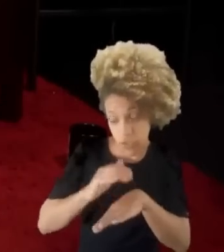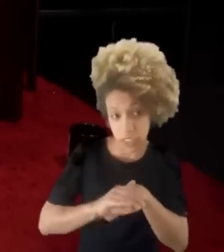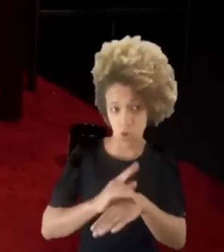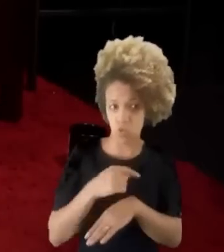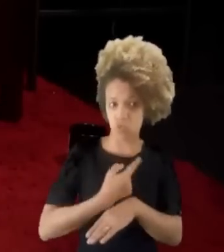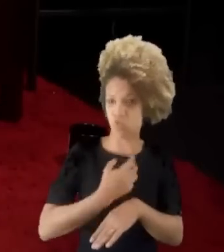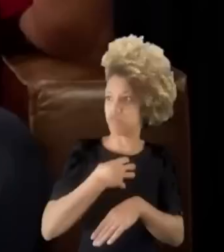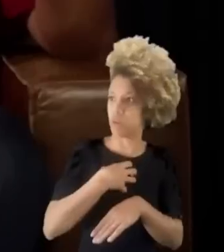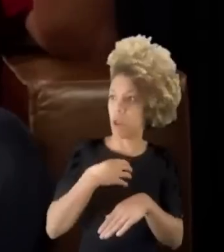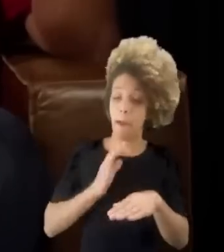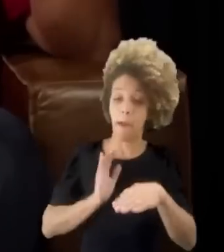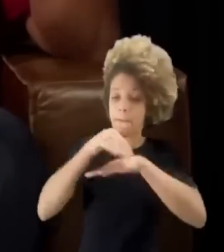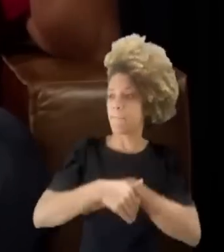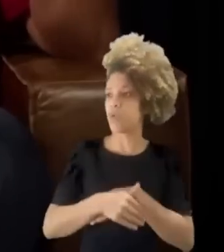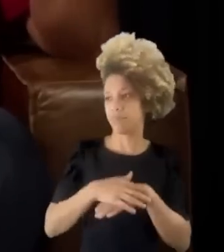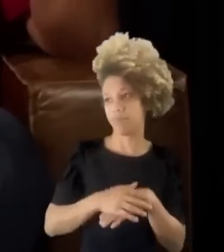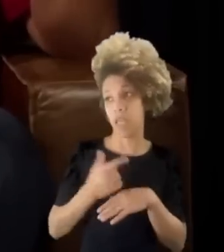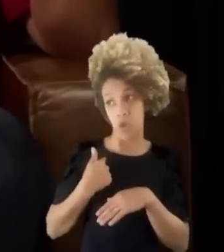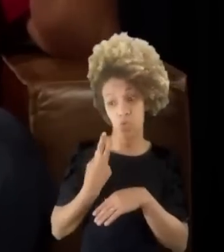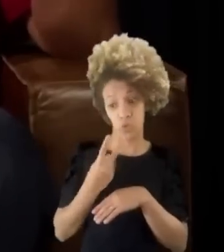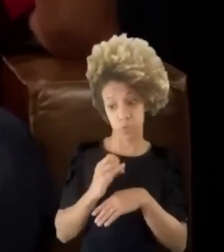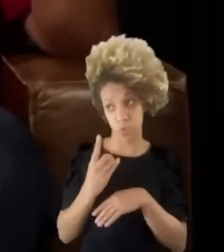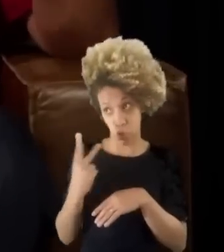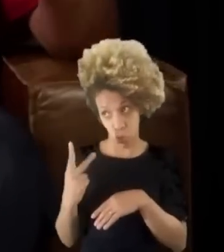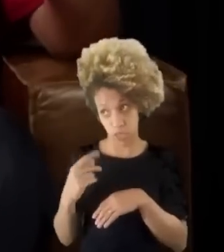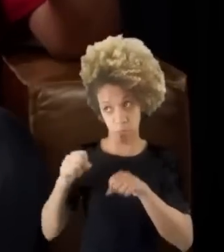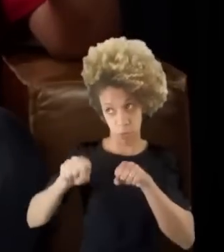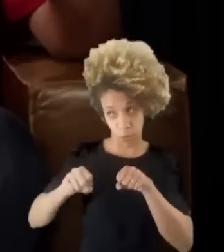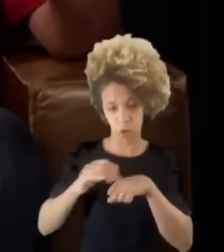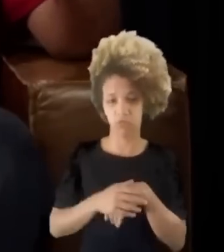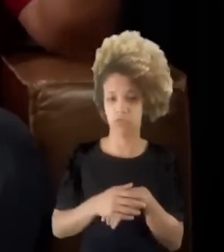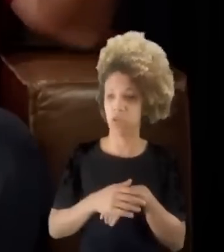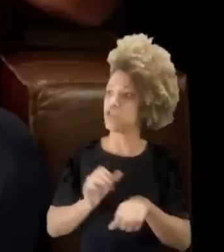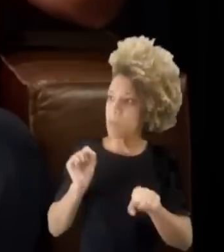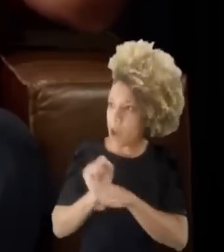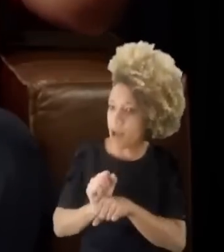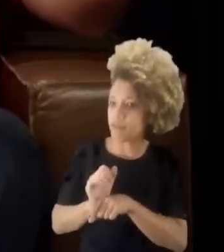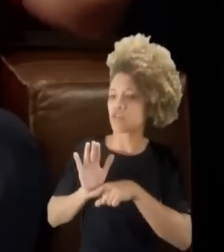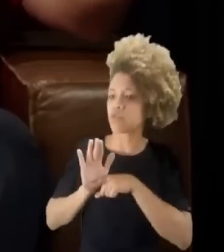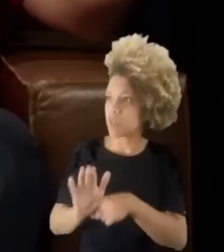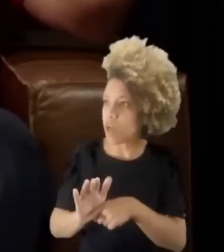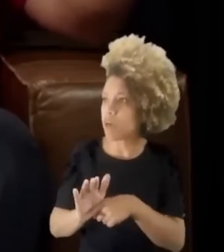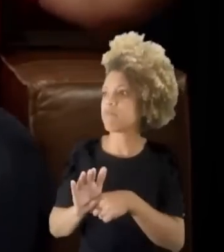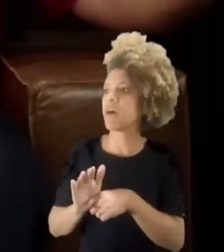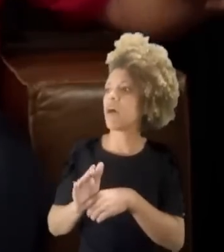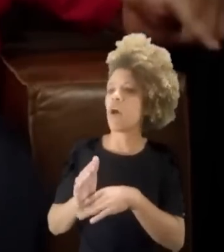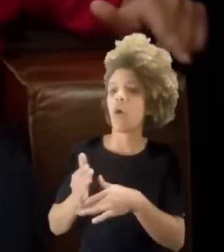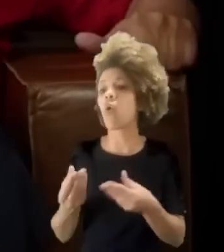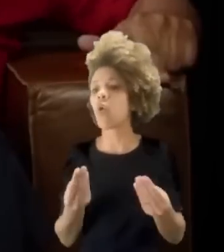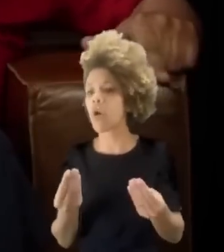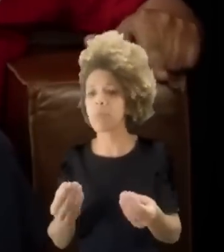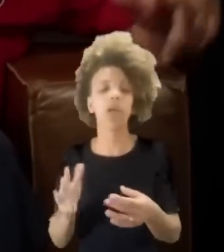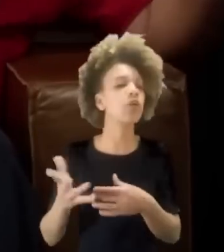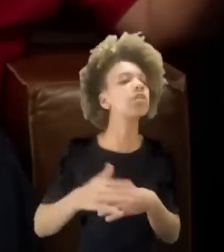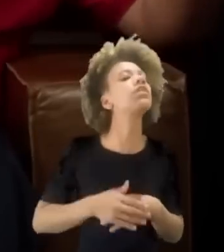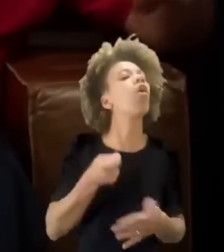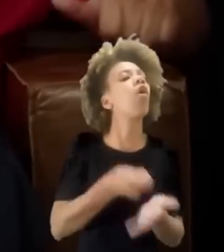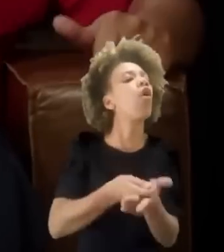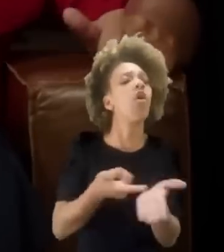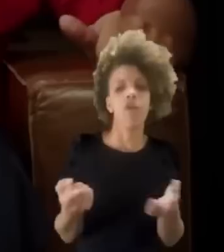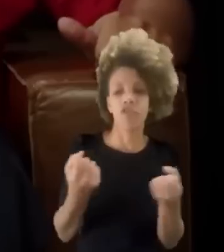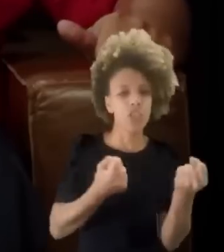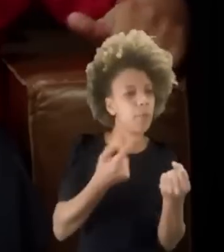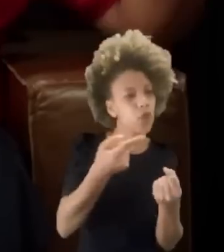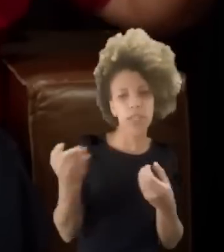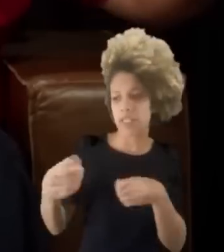que a gente pula o corpo Antigamente eu sou motoboy desde 2012 antigamente nós parava antigamente nós cobrava você falou mas como assim mano você voltou como é que